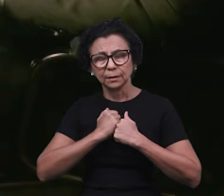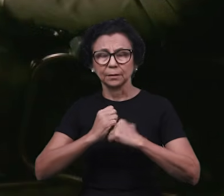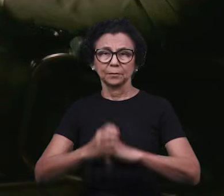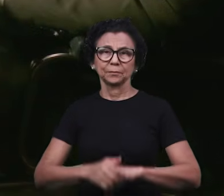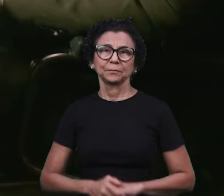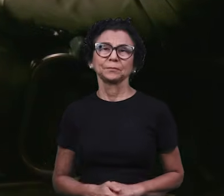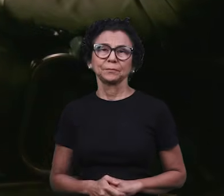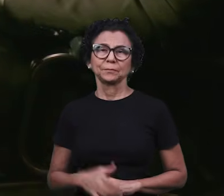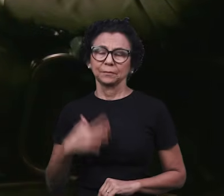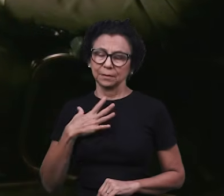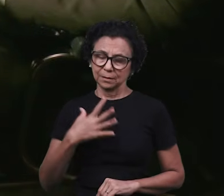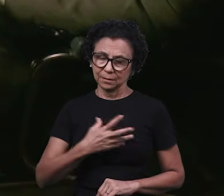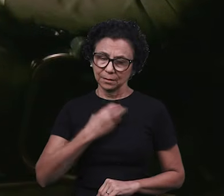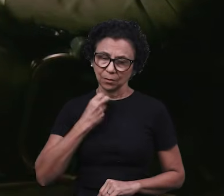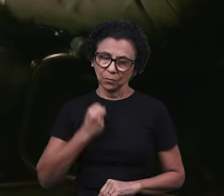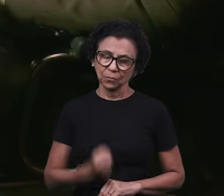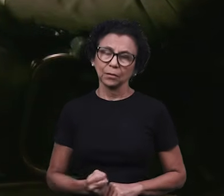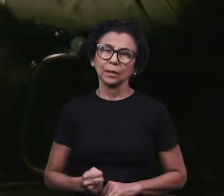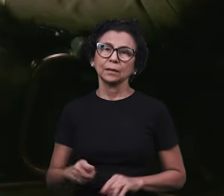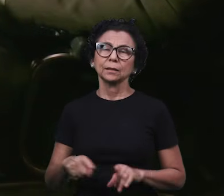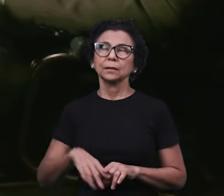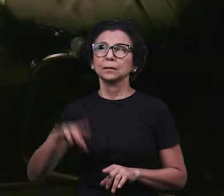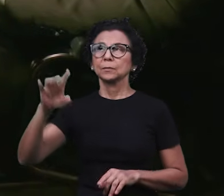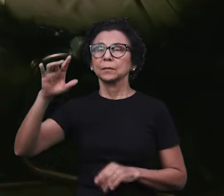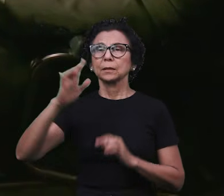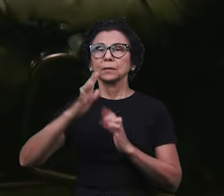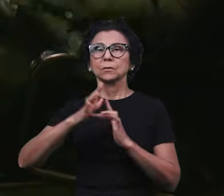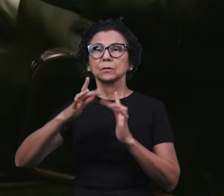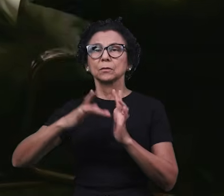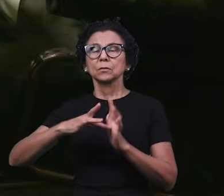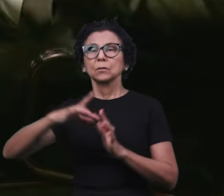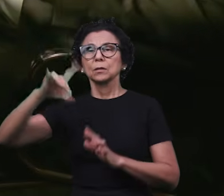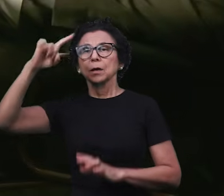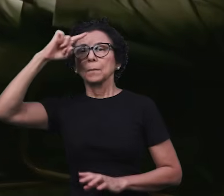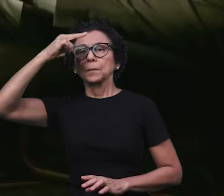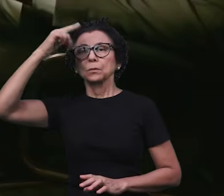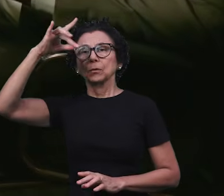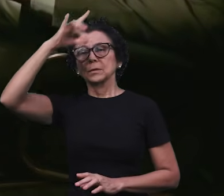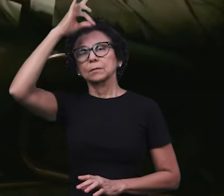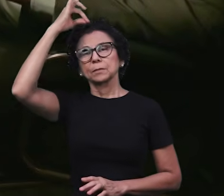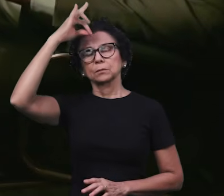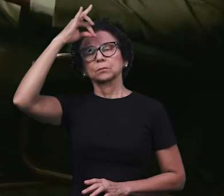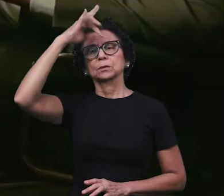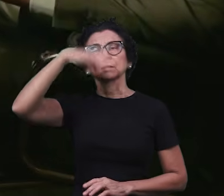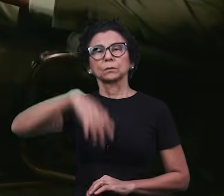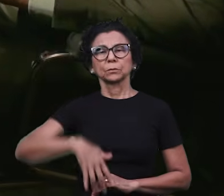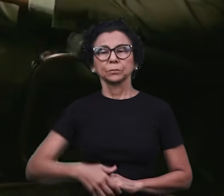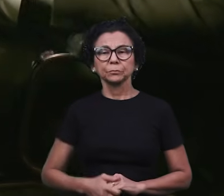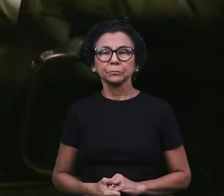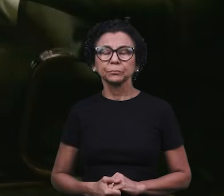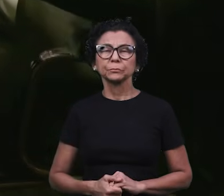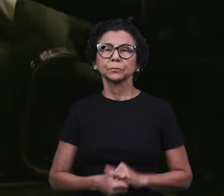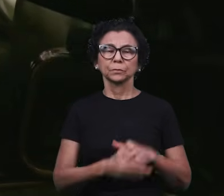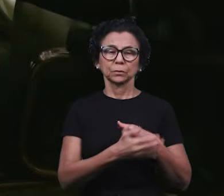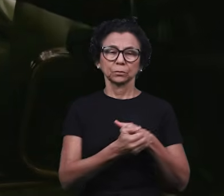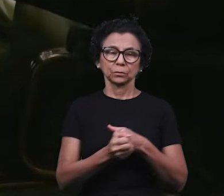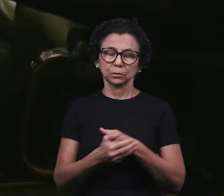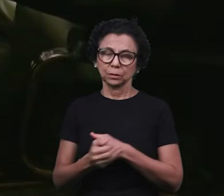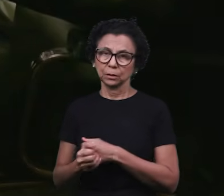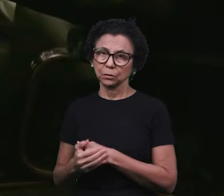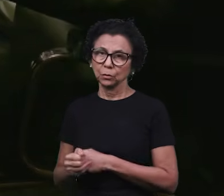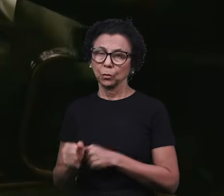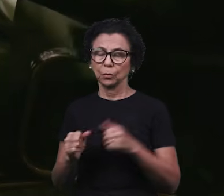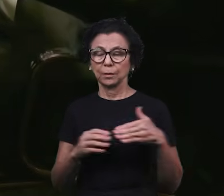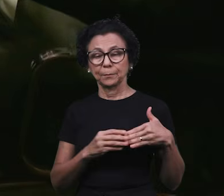do Espírito Santo. E é isso que é. Porque eu posso achar que eu estou fazendo a obra de Deus, mas se não for pelo